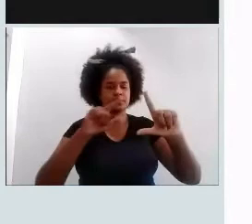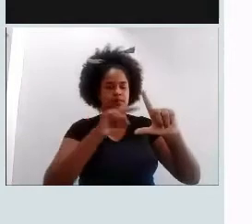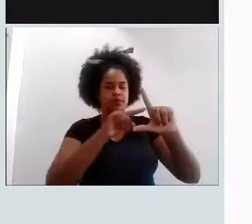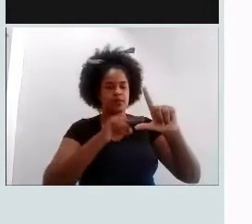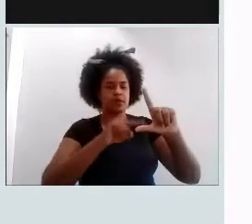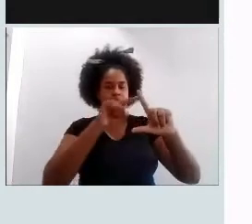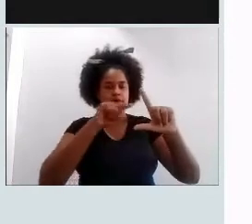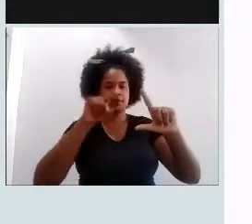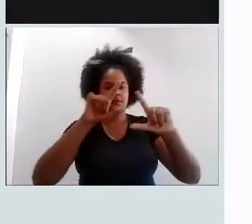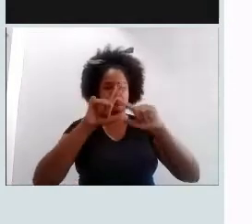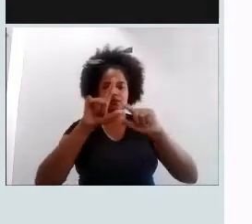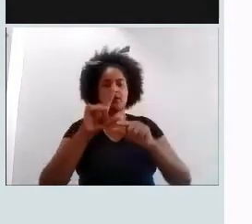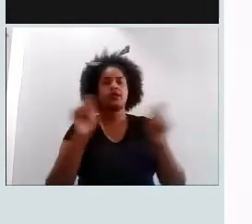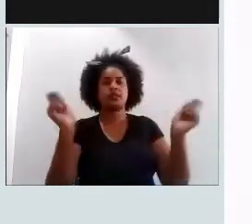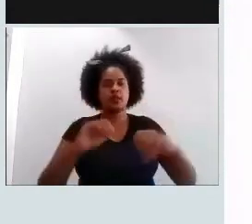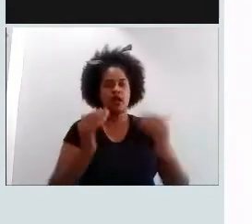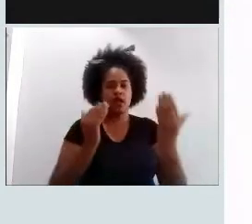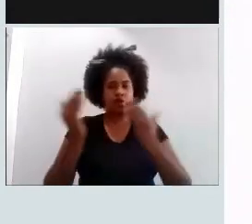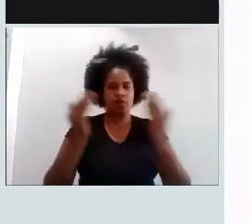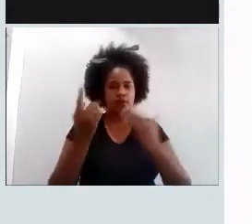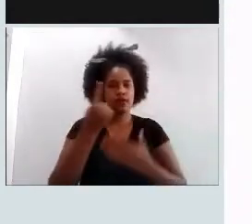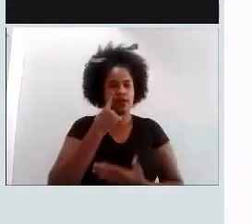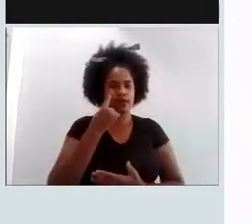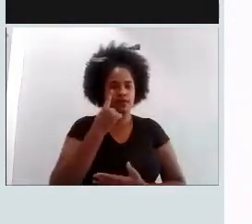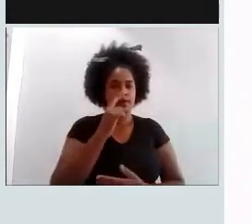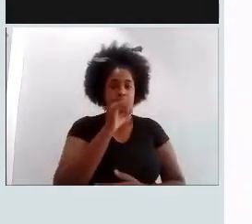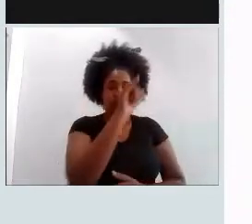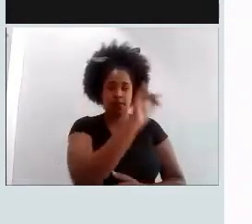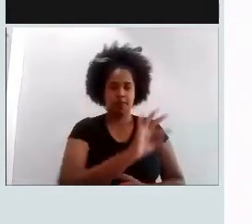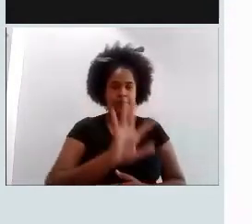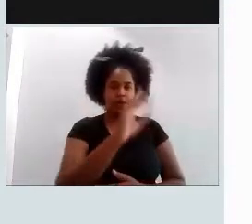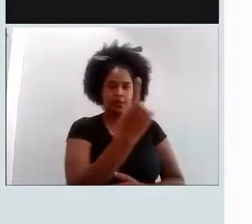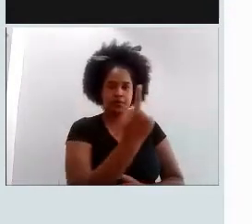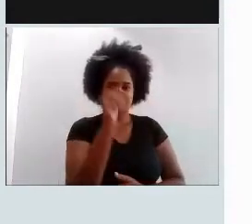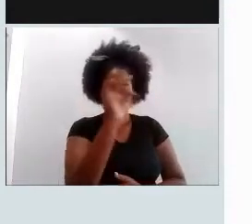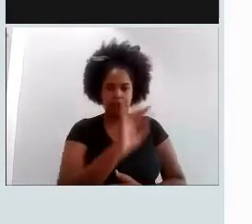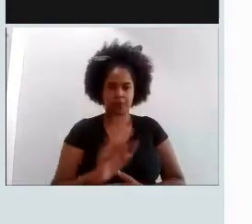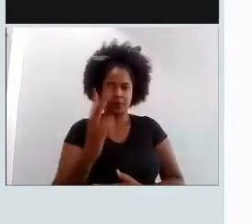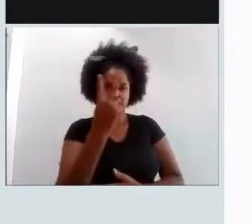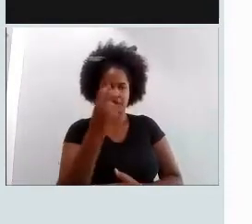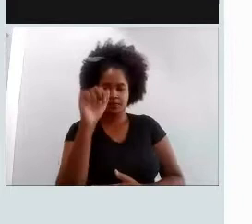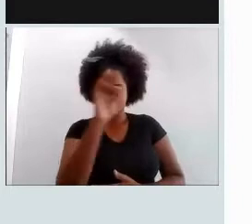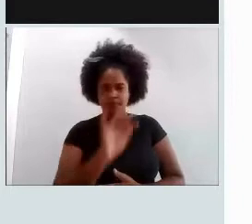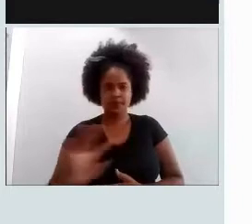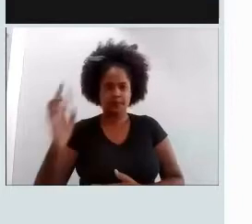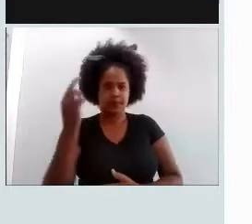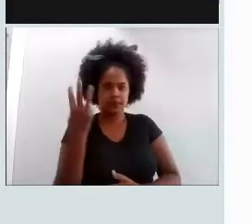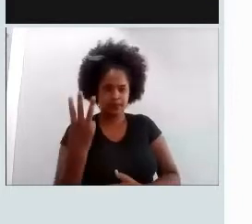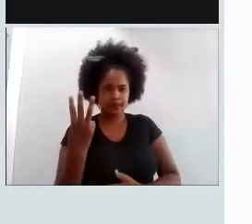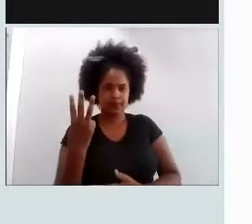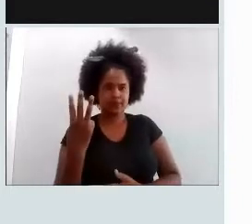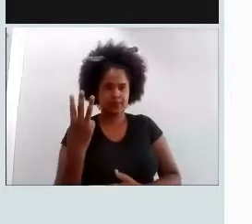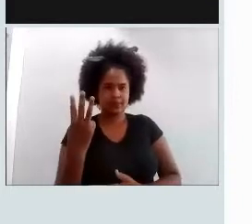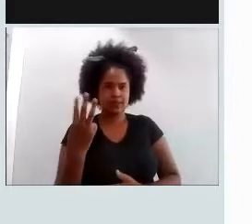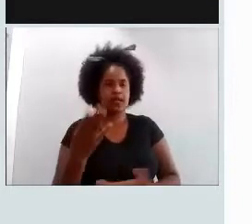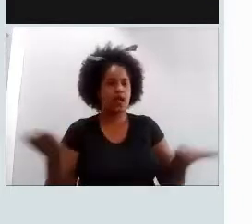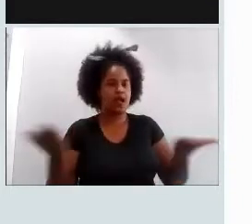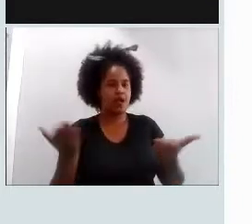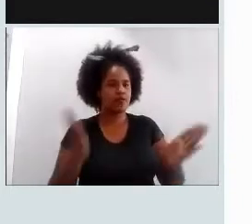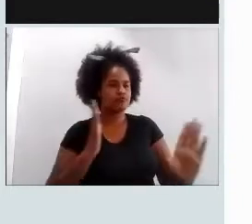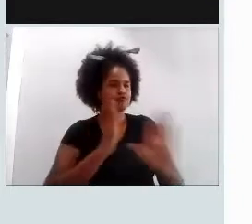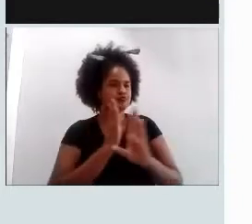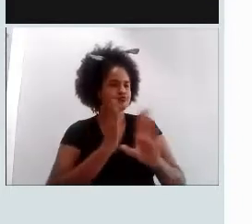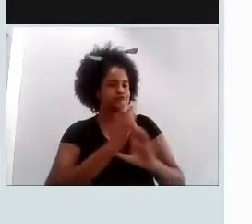Vocês estão vendo aí na primeira figura, segunda figura e terceira figura. E vamos agora descobrir quais são